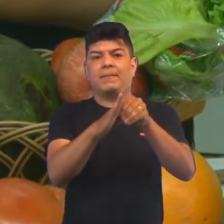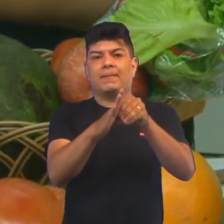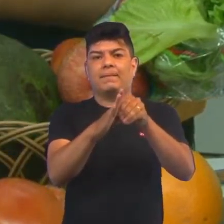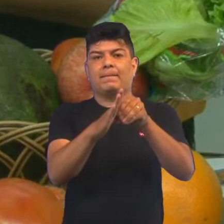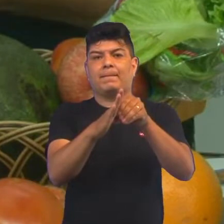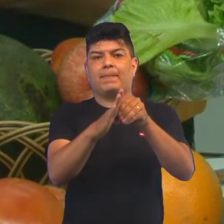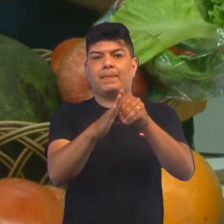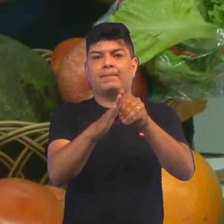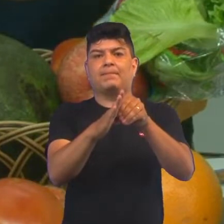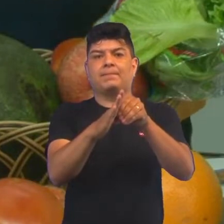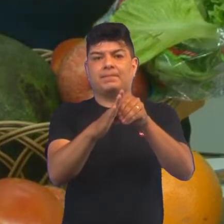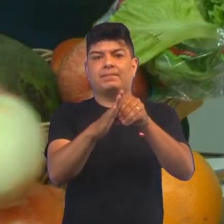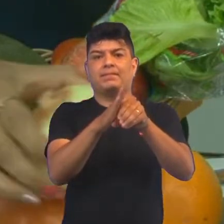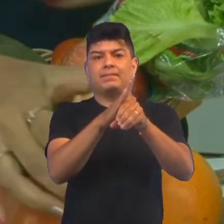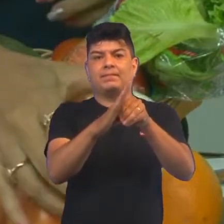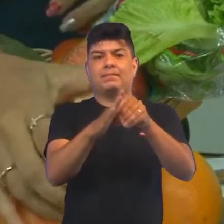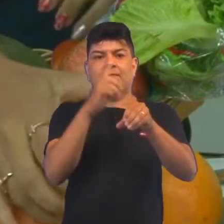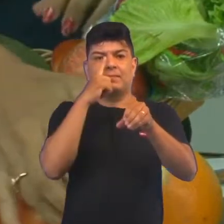cebola,